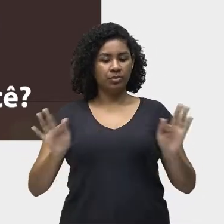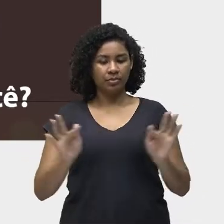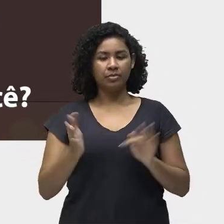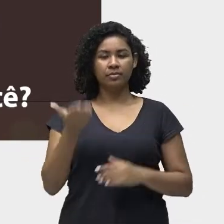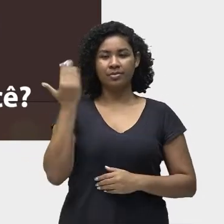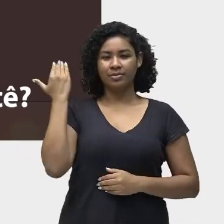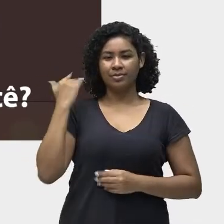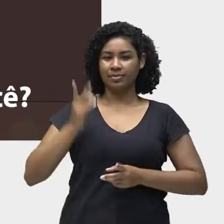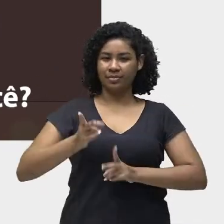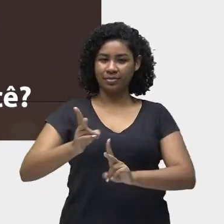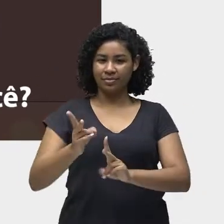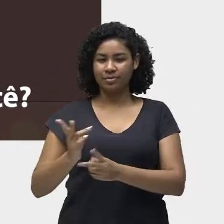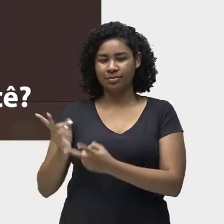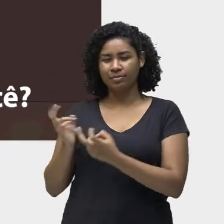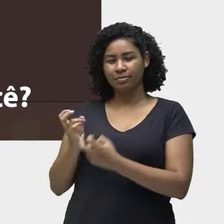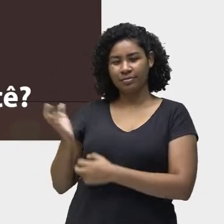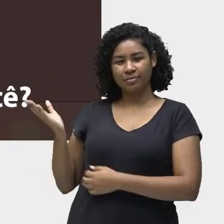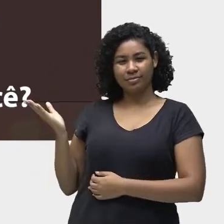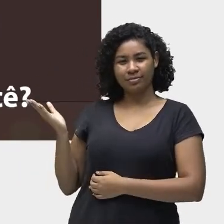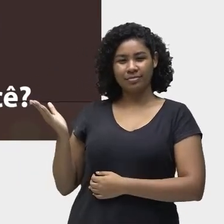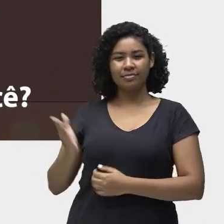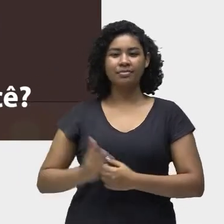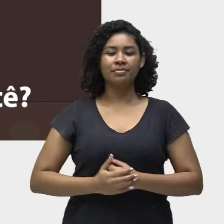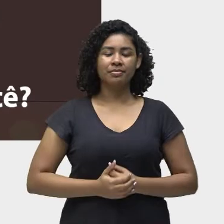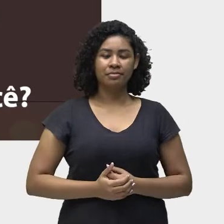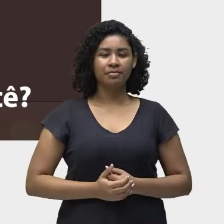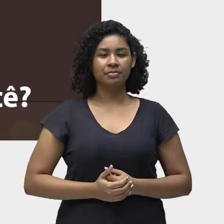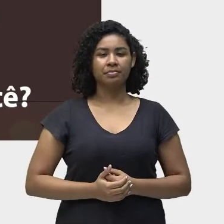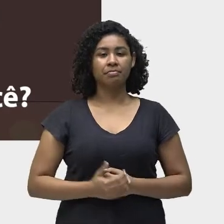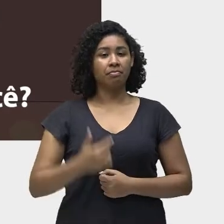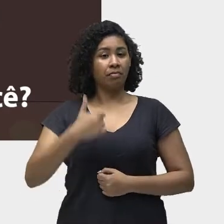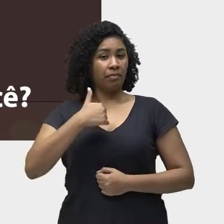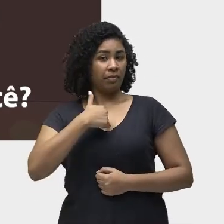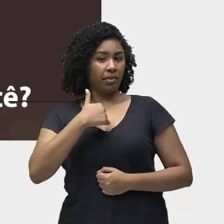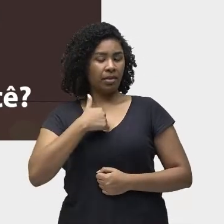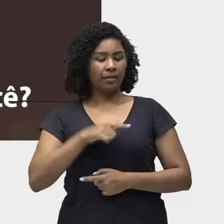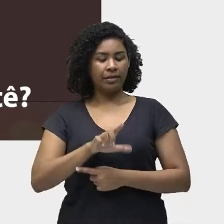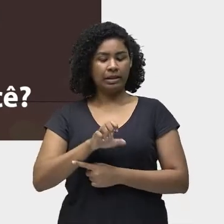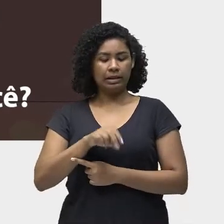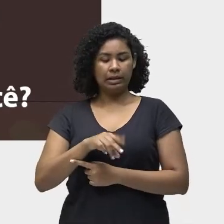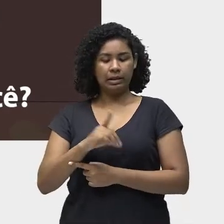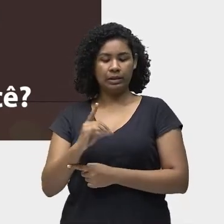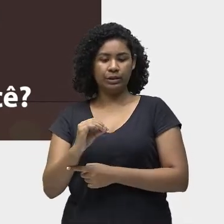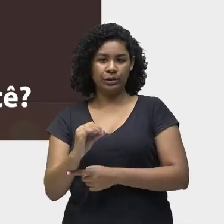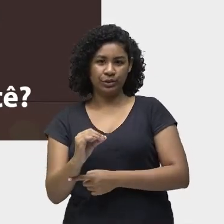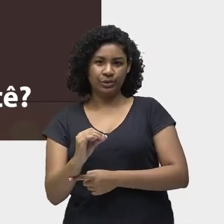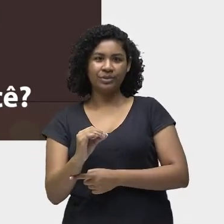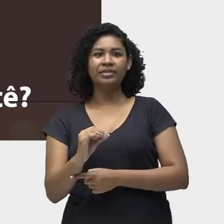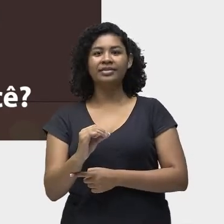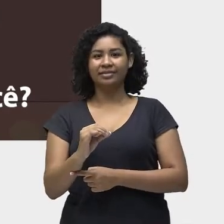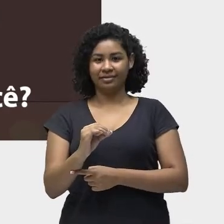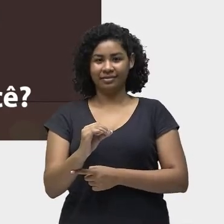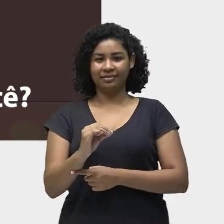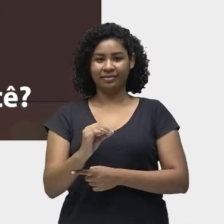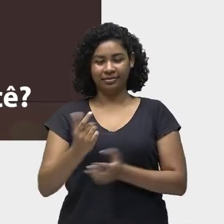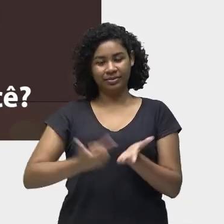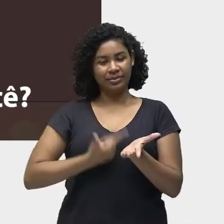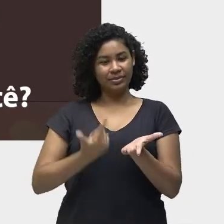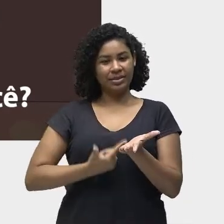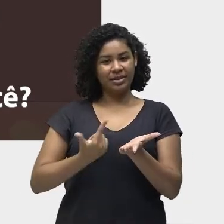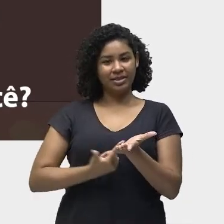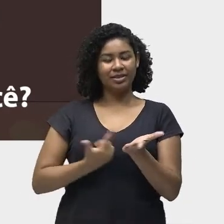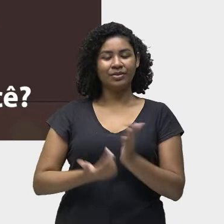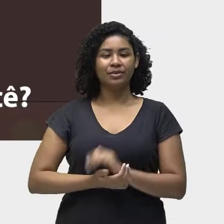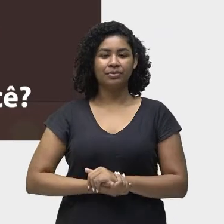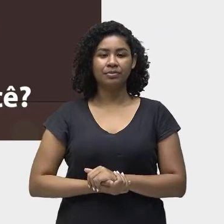aí na frase da Potira. Então, eu estava lendo um livro. I was reading a book. Então, o seu